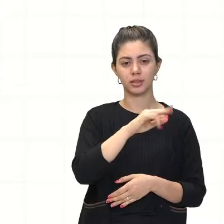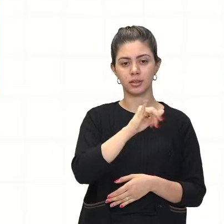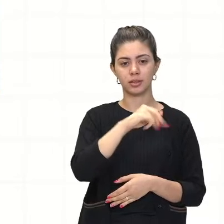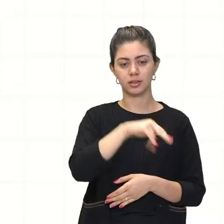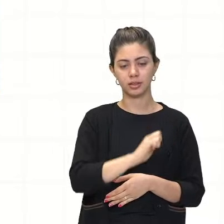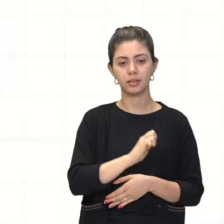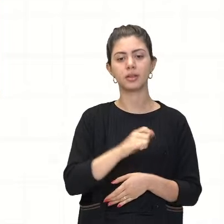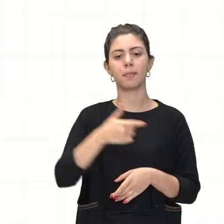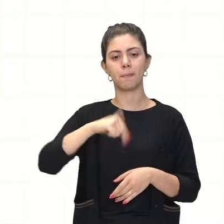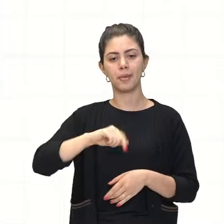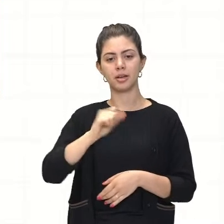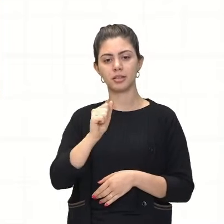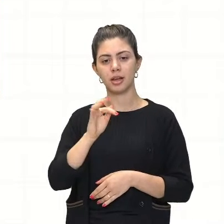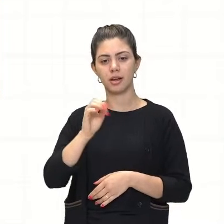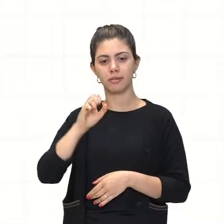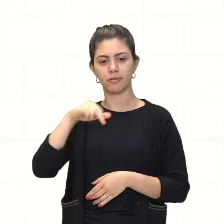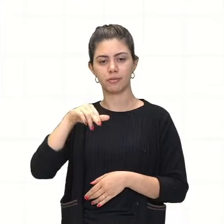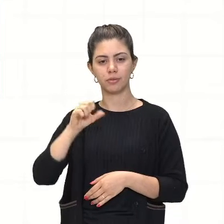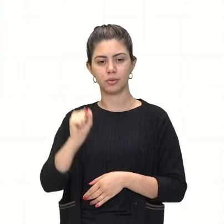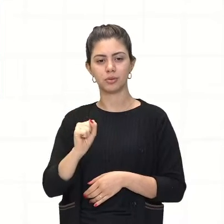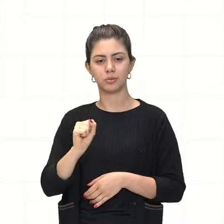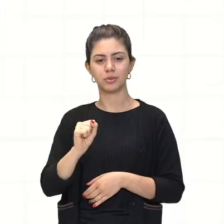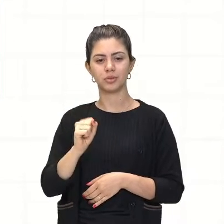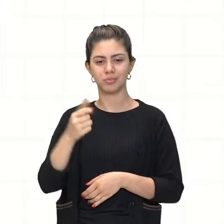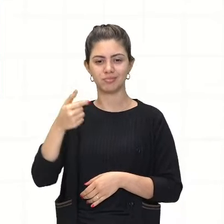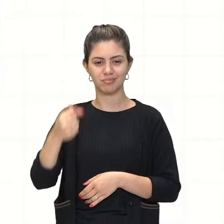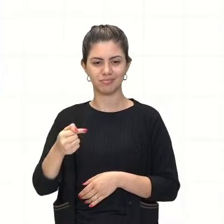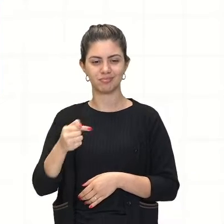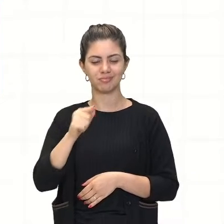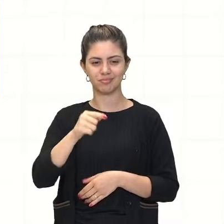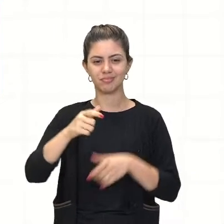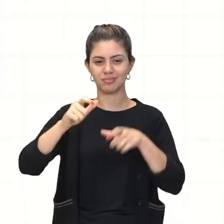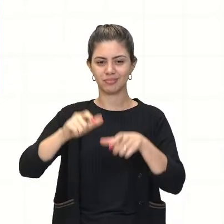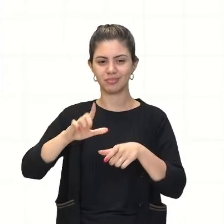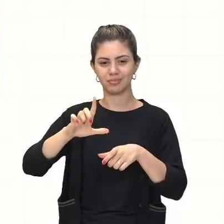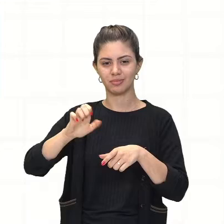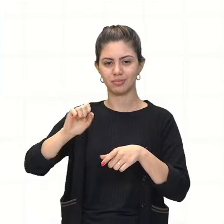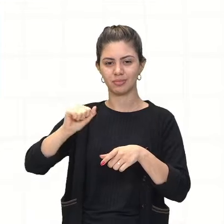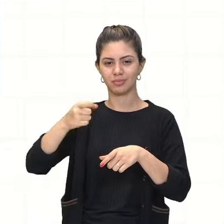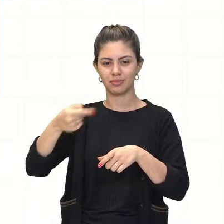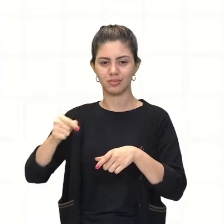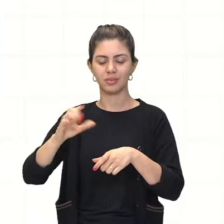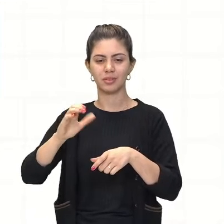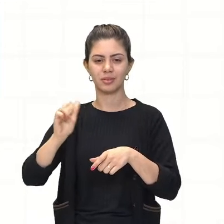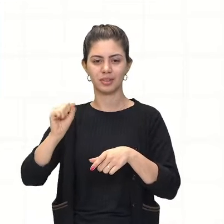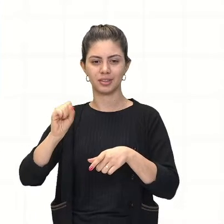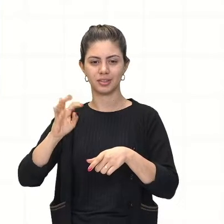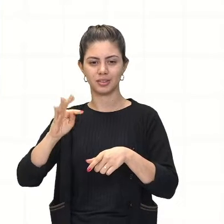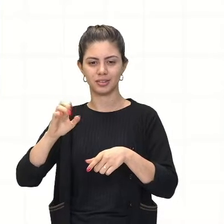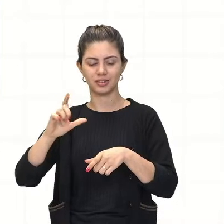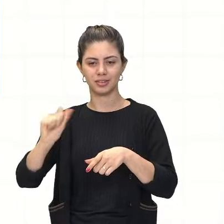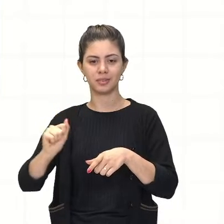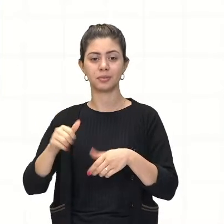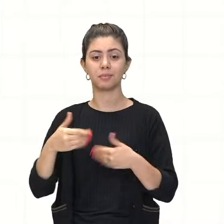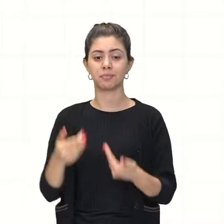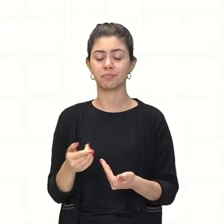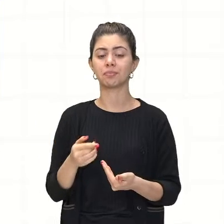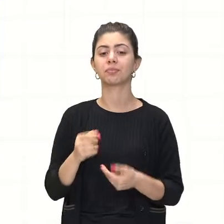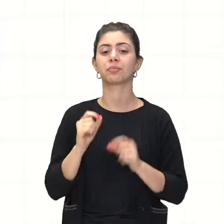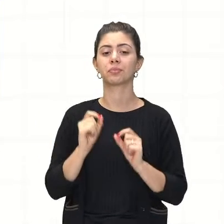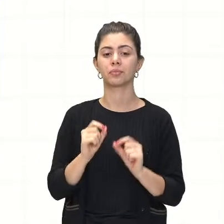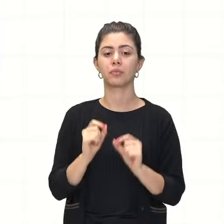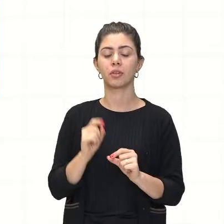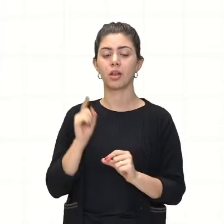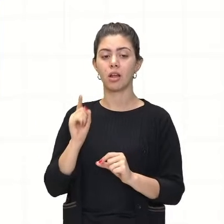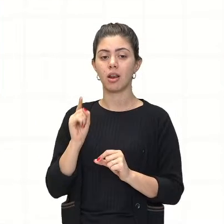e Castela. Lembra lá que nós comentamos que Castela incorporou Leão ao seu território? Então, Afonso Henriques,